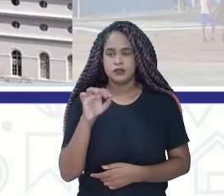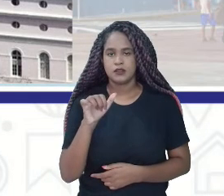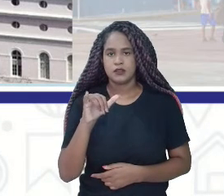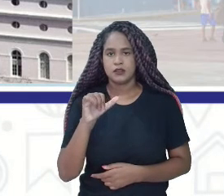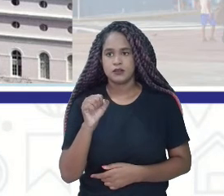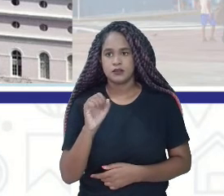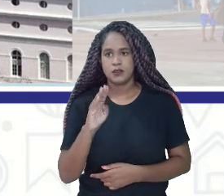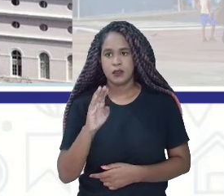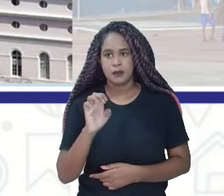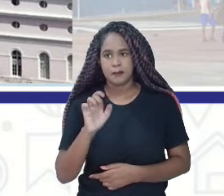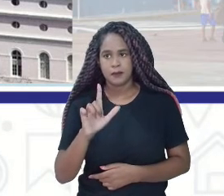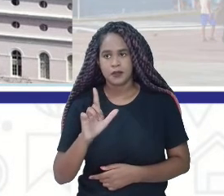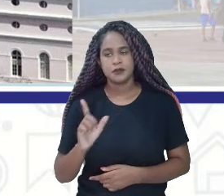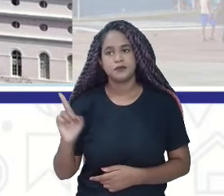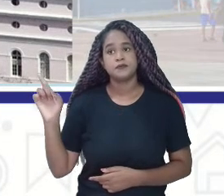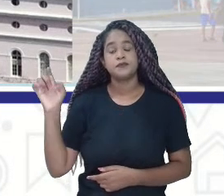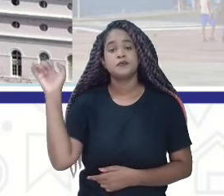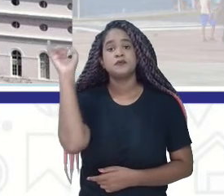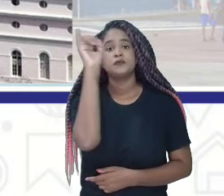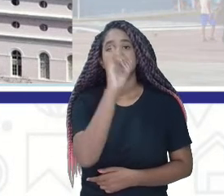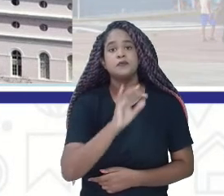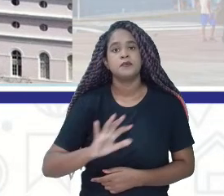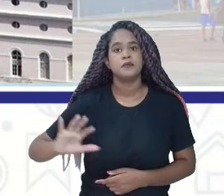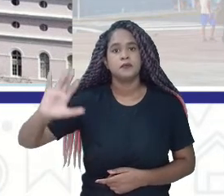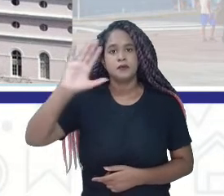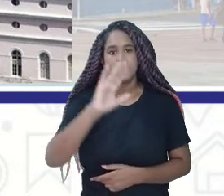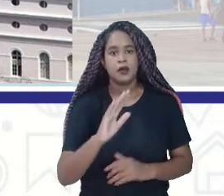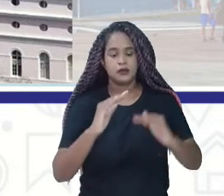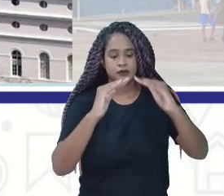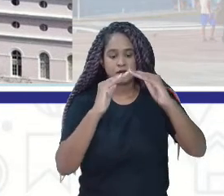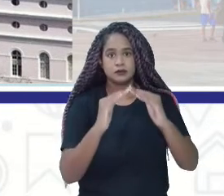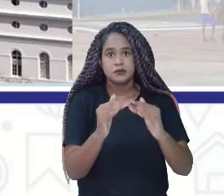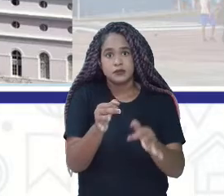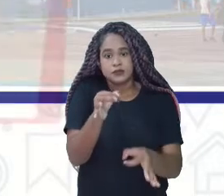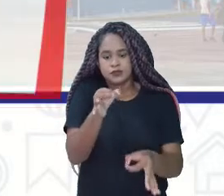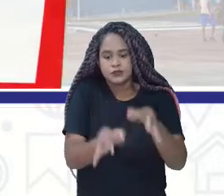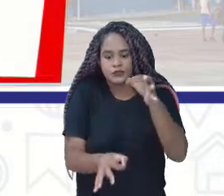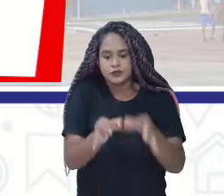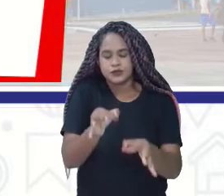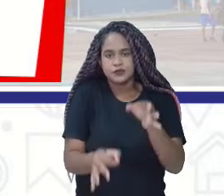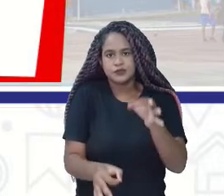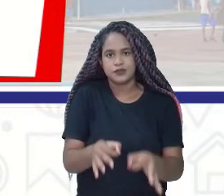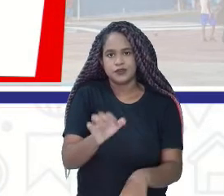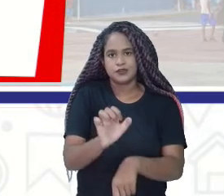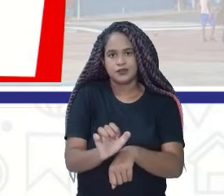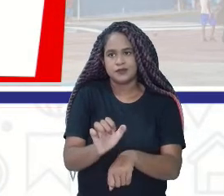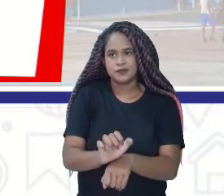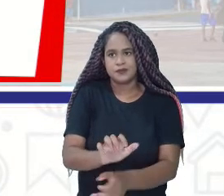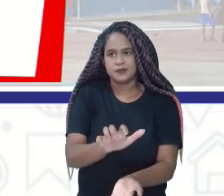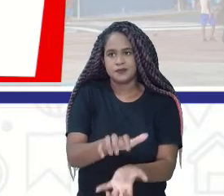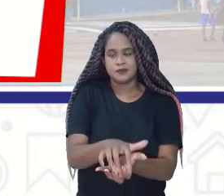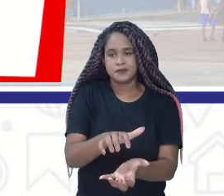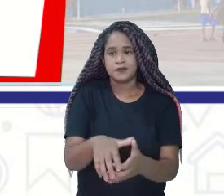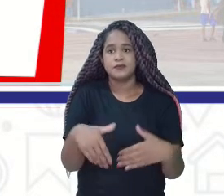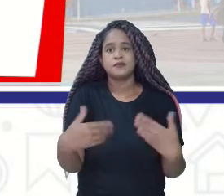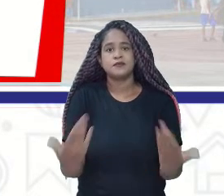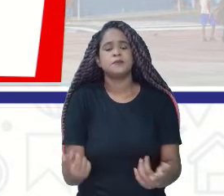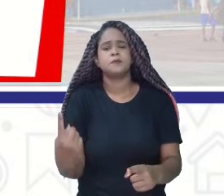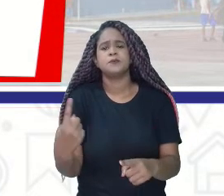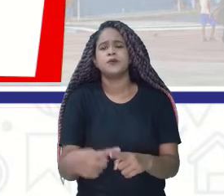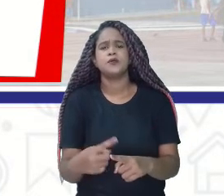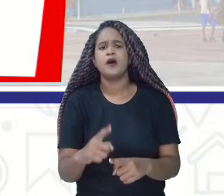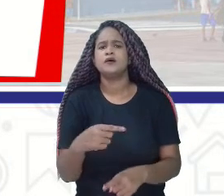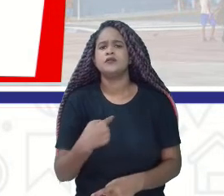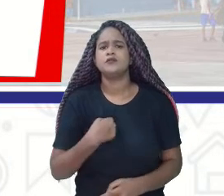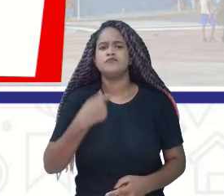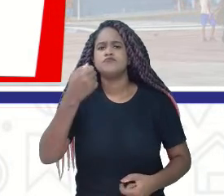próximo ali. Ó. E aqui é a imagem, né, do Palácio de Justiça, né, do estado de Pernambuco, ok? Então veja, por que a gente falou